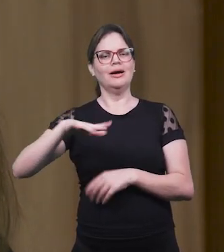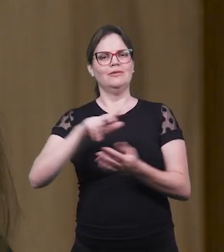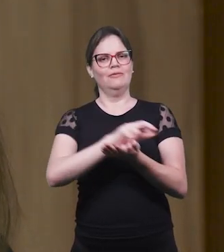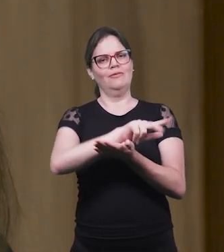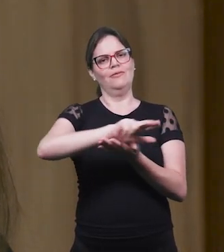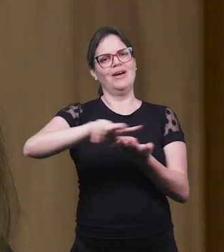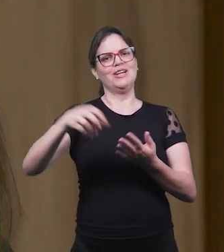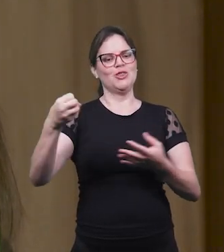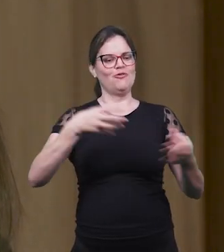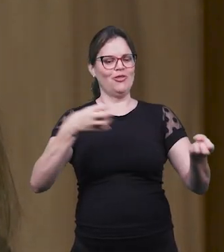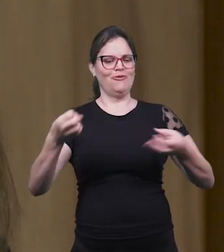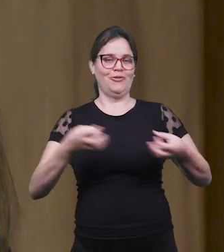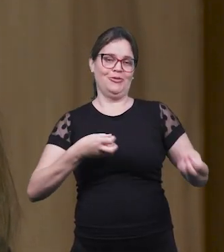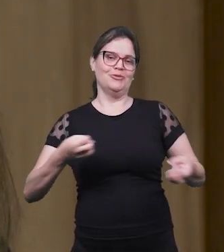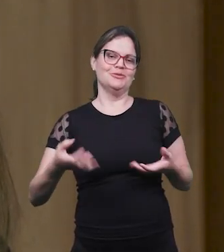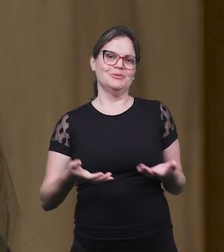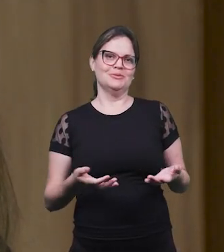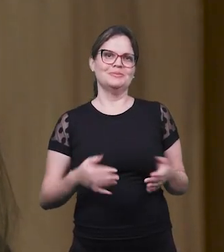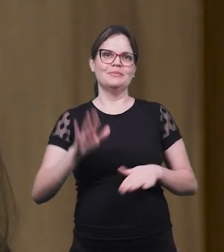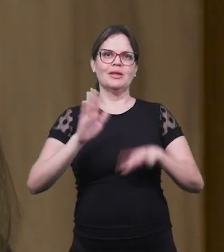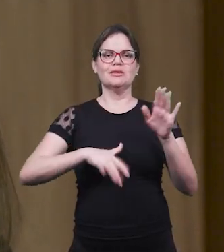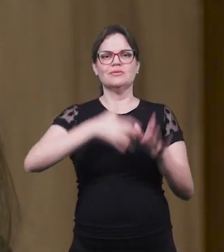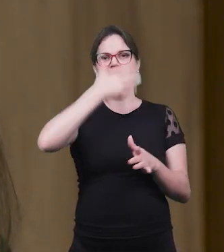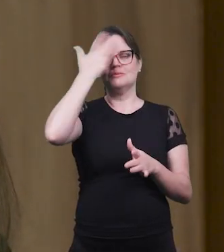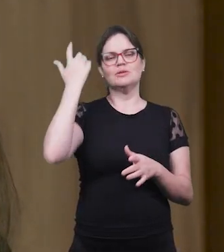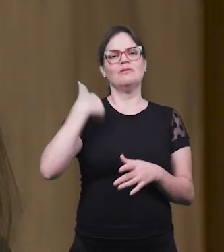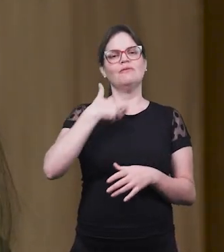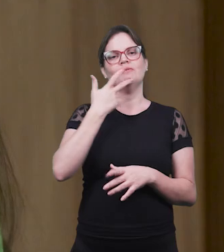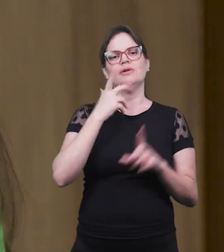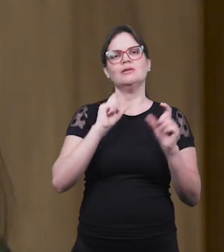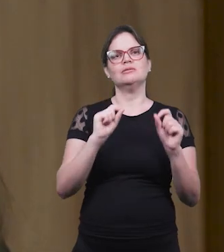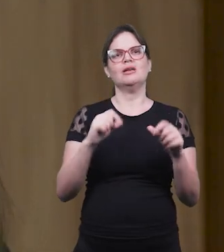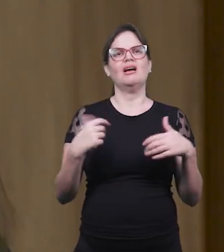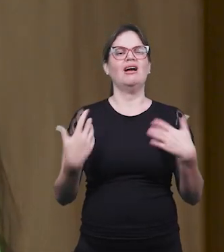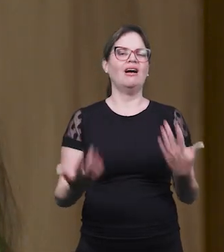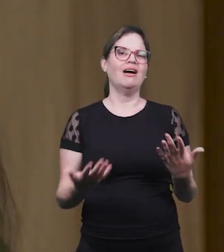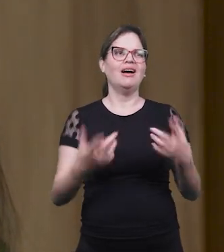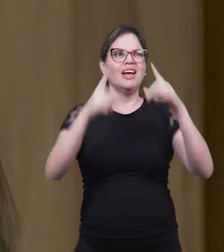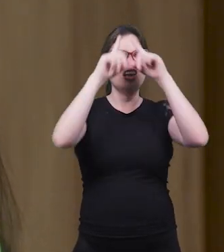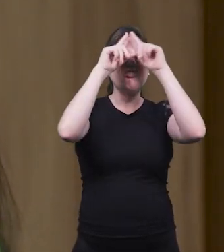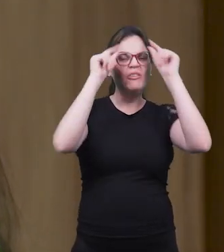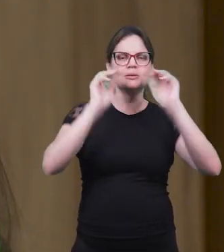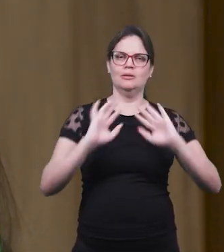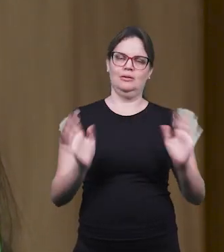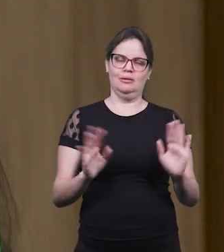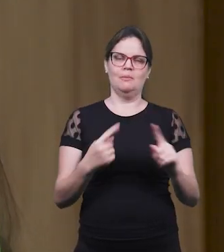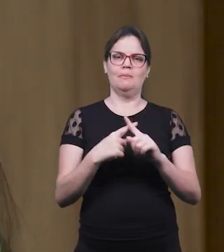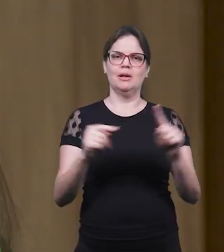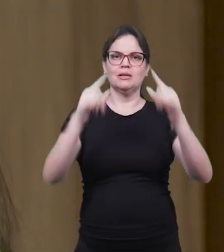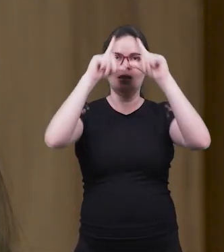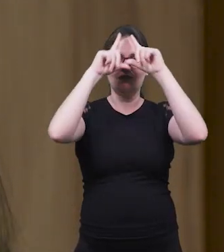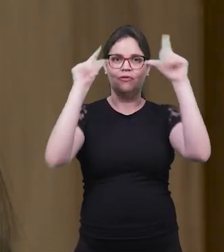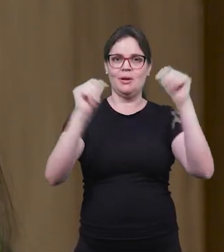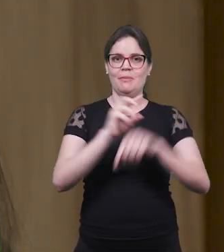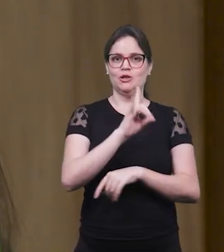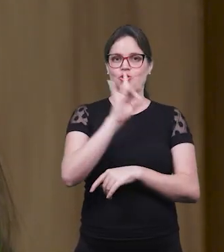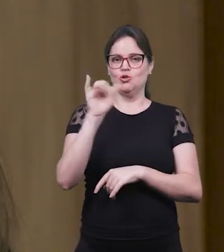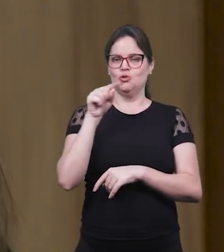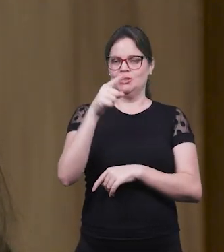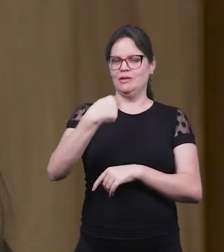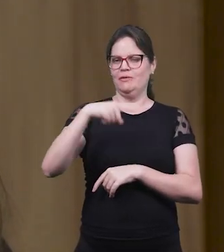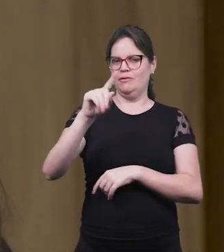área. Então, assim, às vezes a pessoa fala, porque a enfermagem também, quando você está